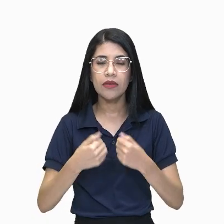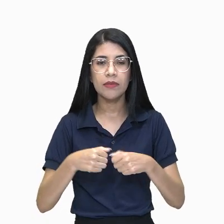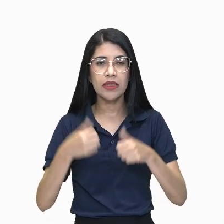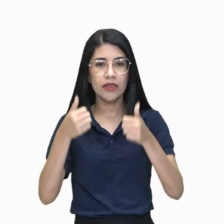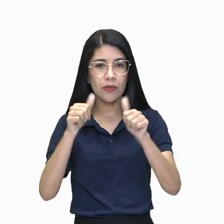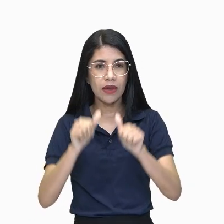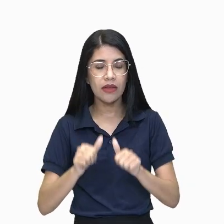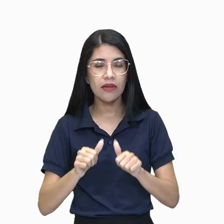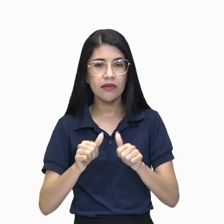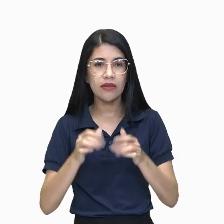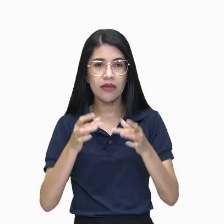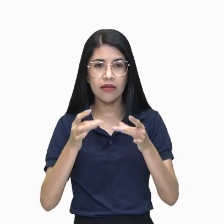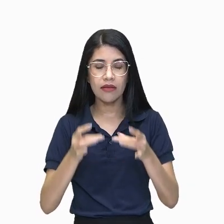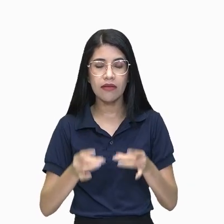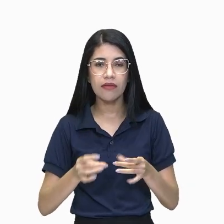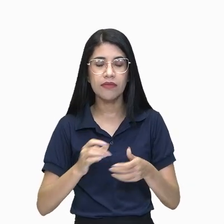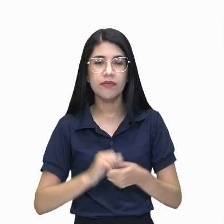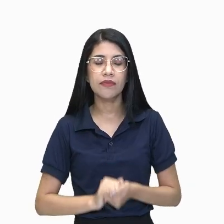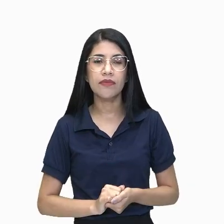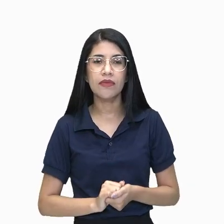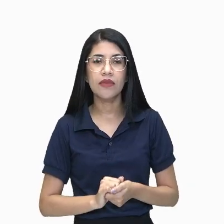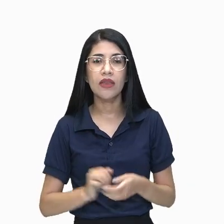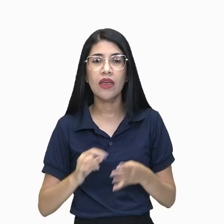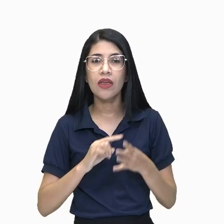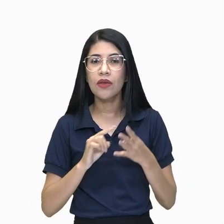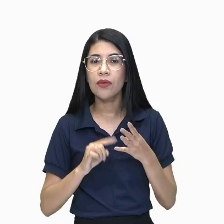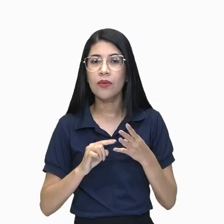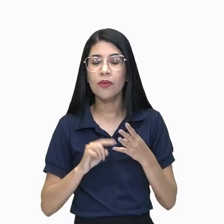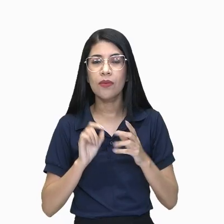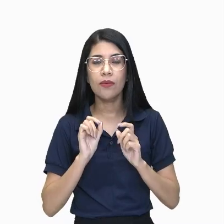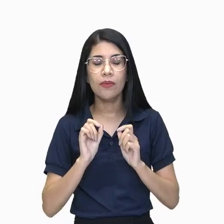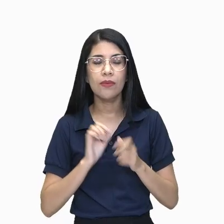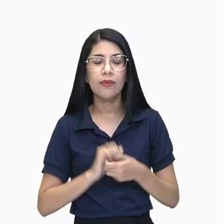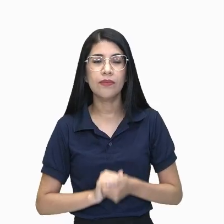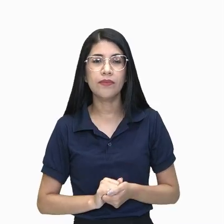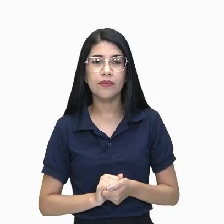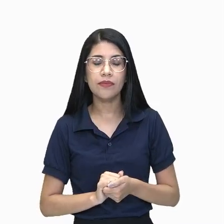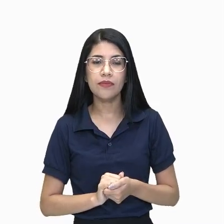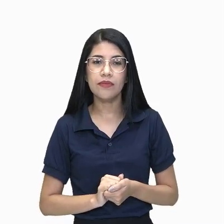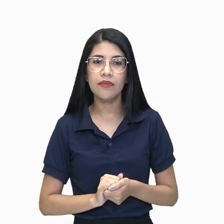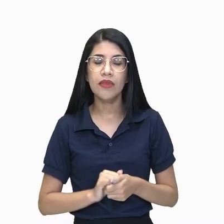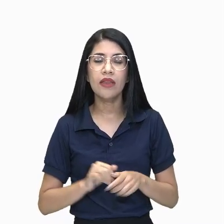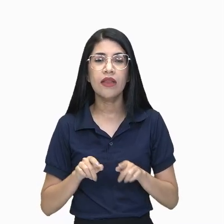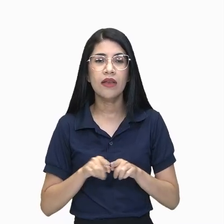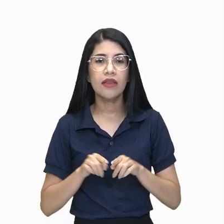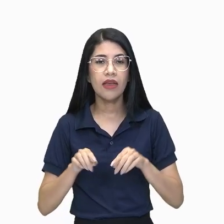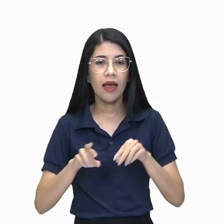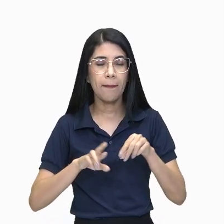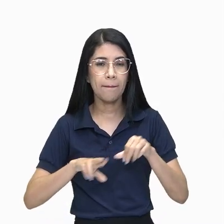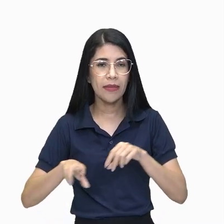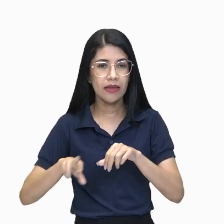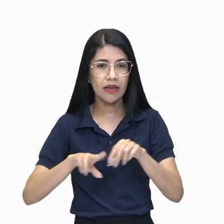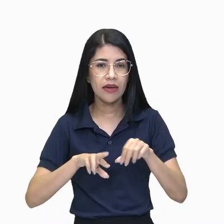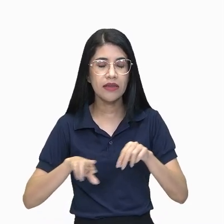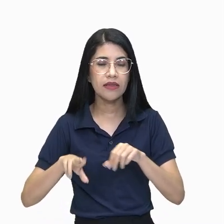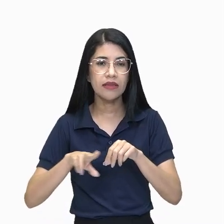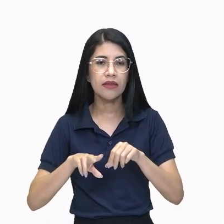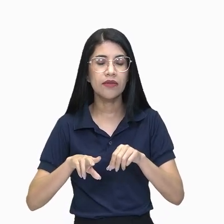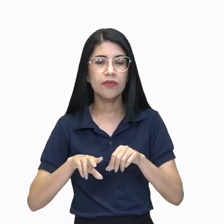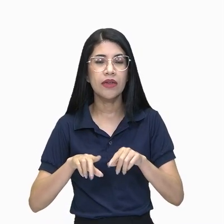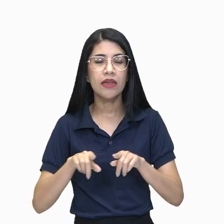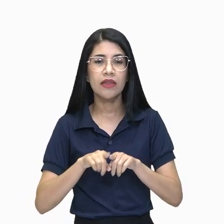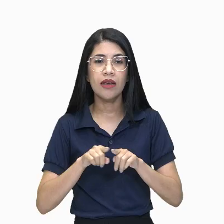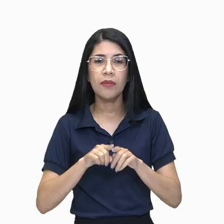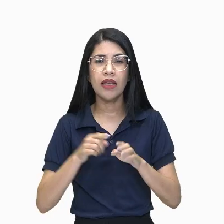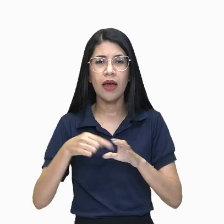Exatamente. E por último, mas não menos importante, o que temos aí, professor Antônio Paulo? Temos ainda a mineração e garimpo ilegal. Isso aí,